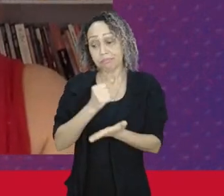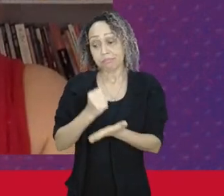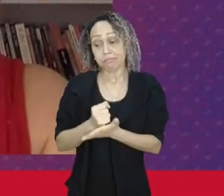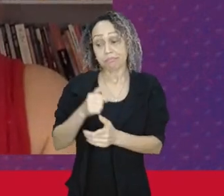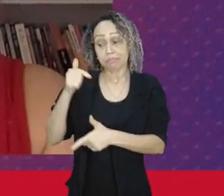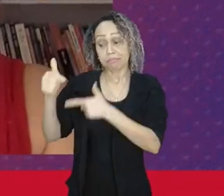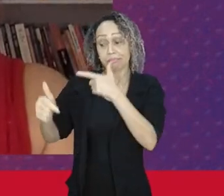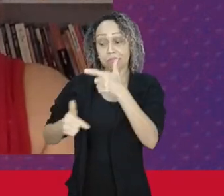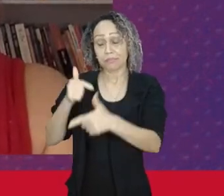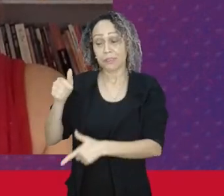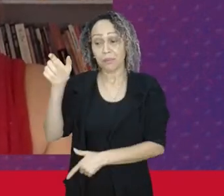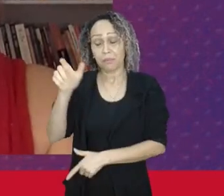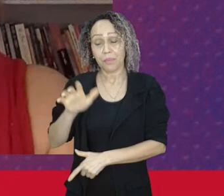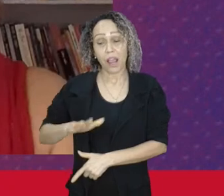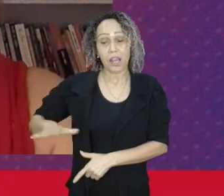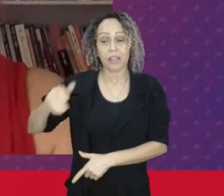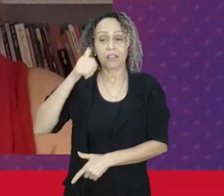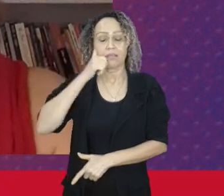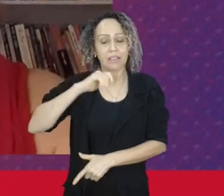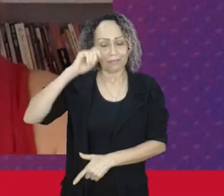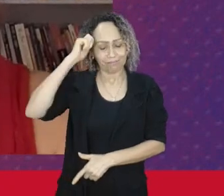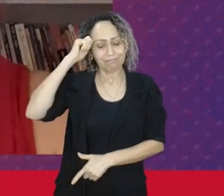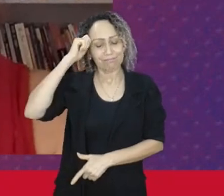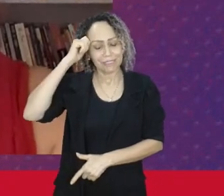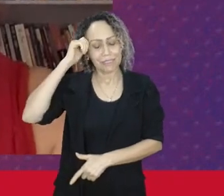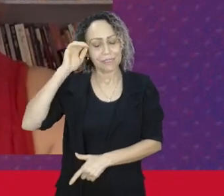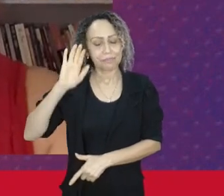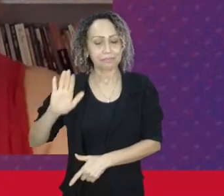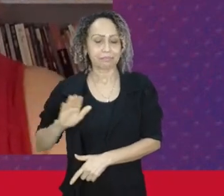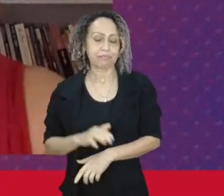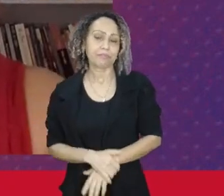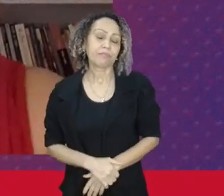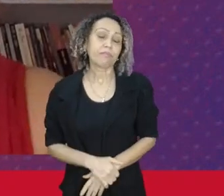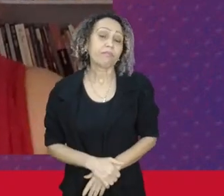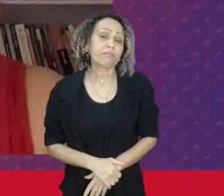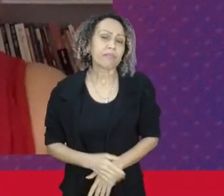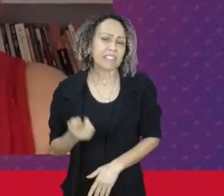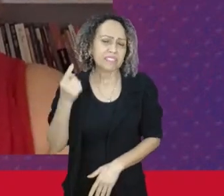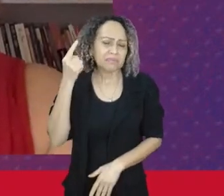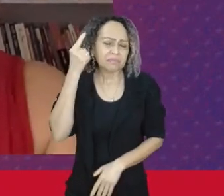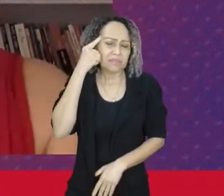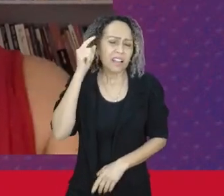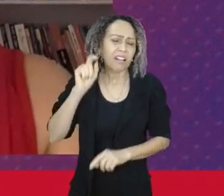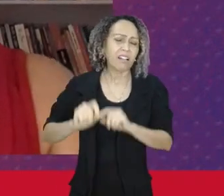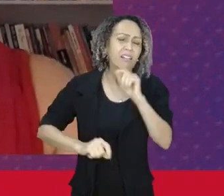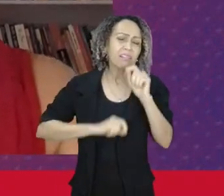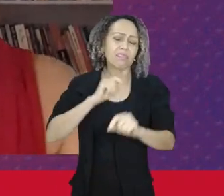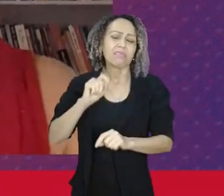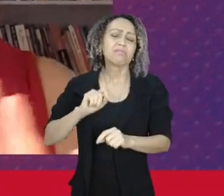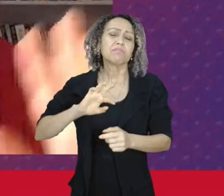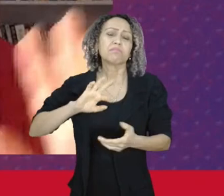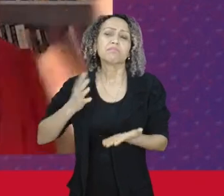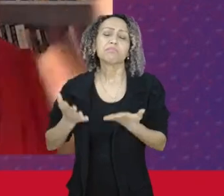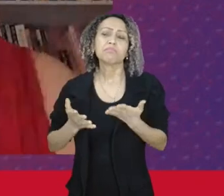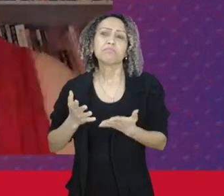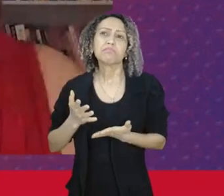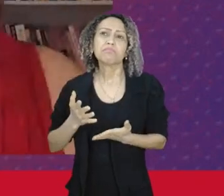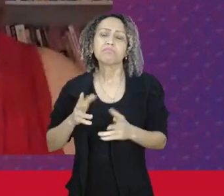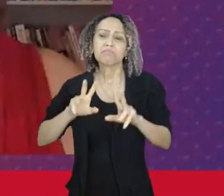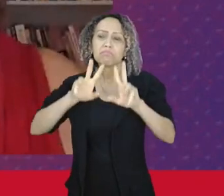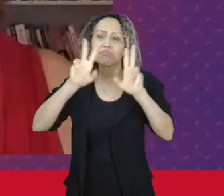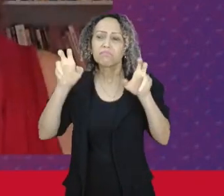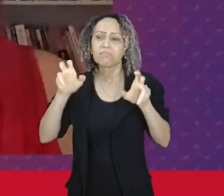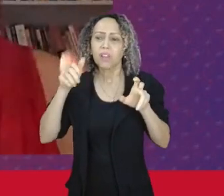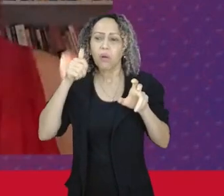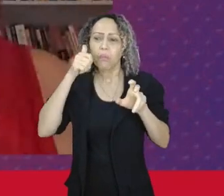e atrelada à questão da casa é muito importante. Se a gente pensar, né, o que significa a expressão mulher